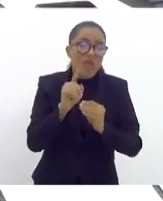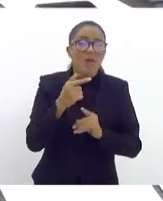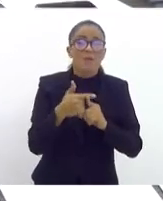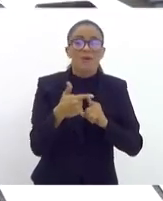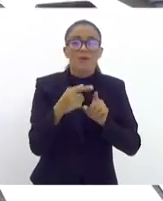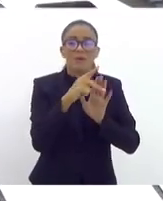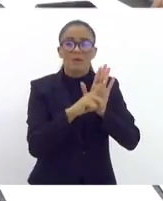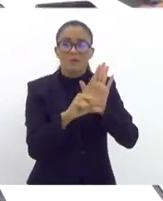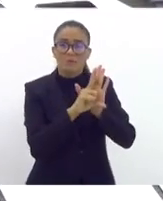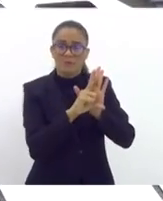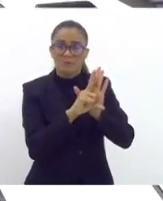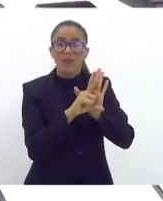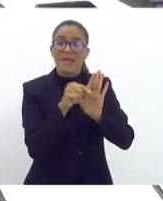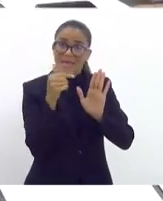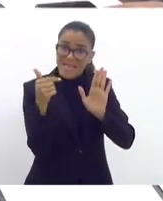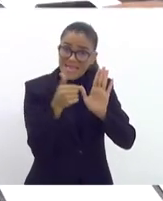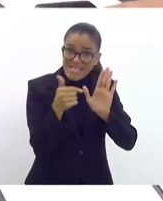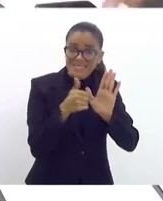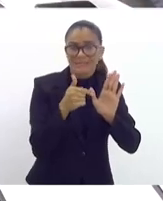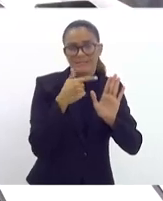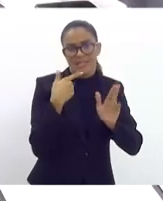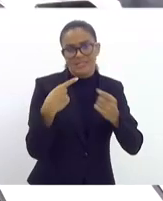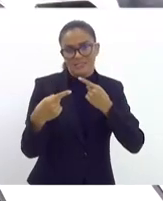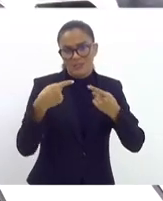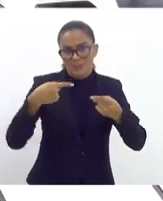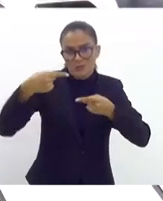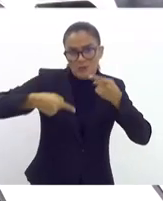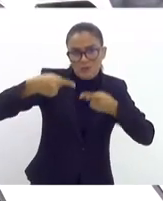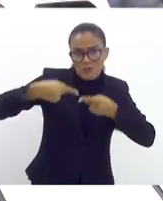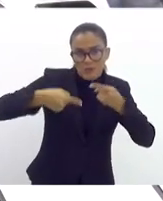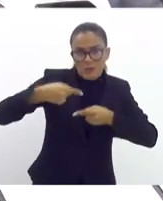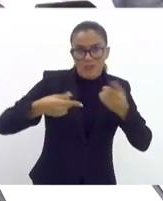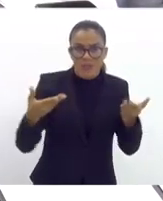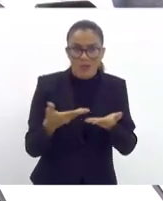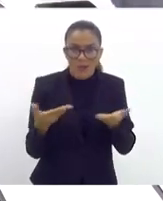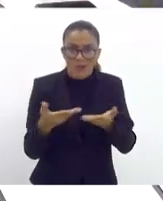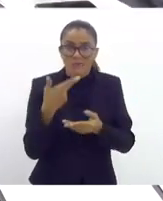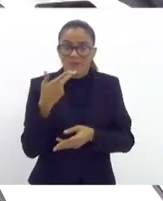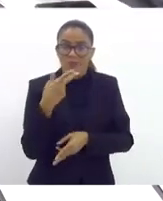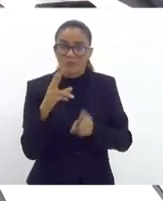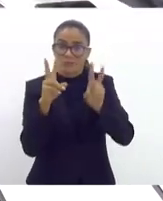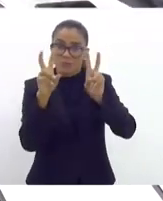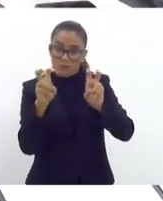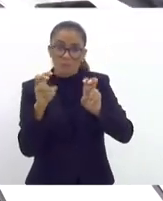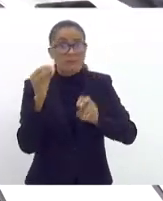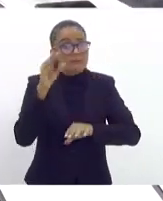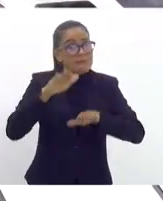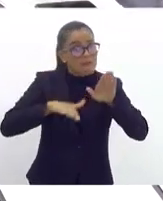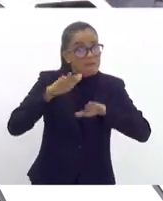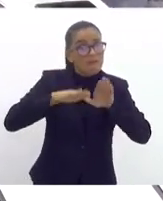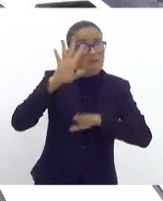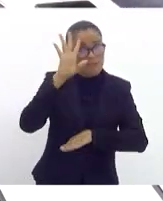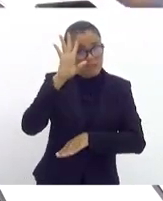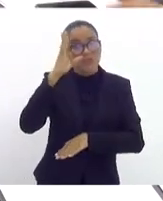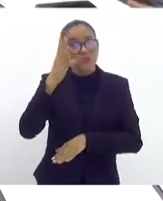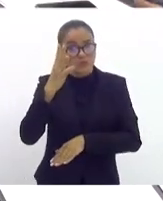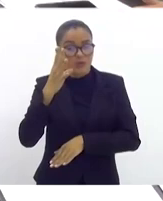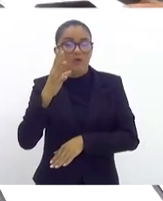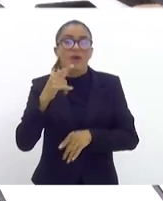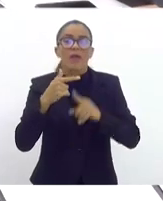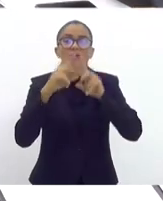projeto esse que a gente está discutindo que vossa excelência levantou um tema que talvez resolva isso que é a questão da